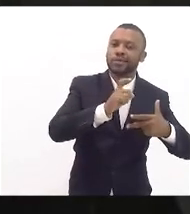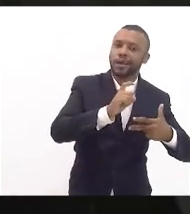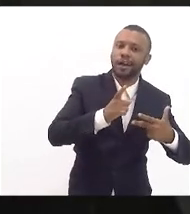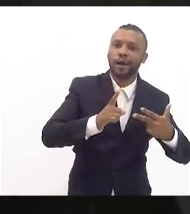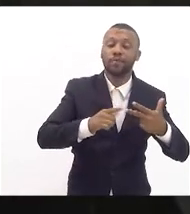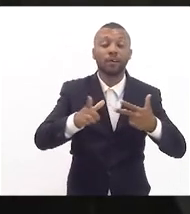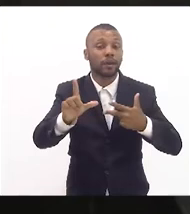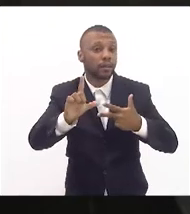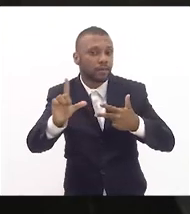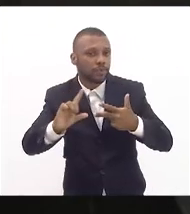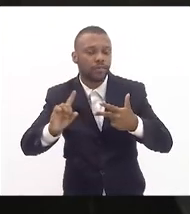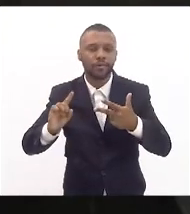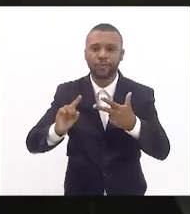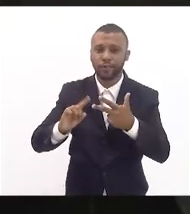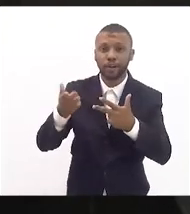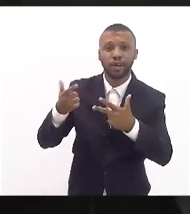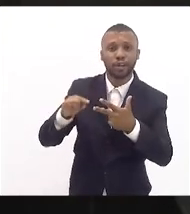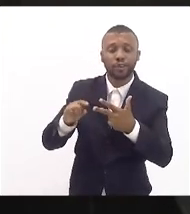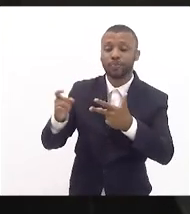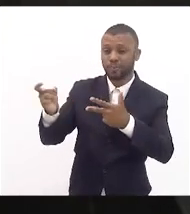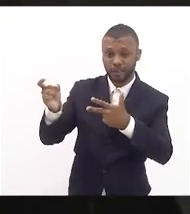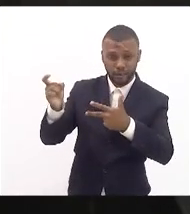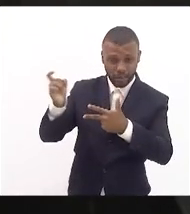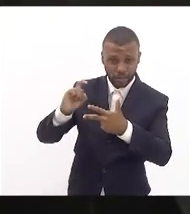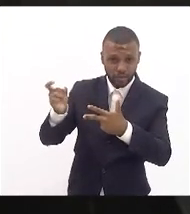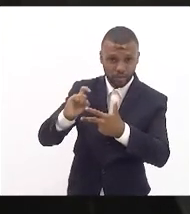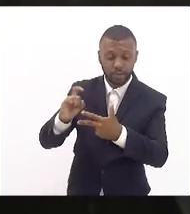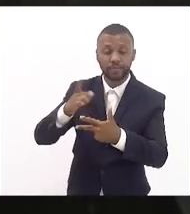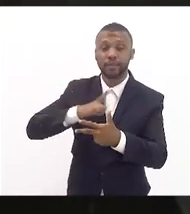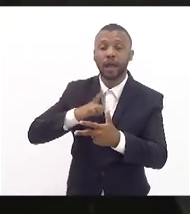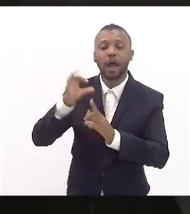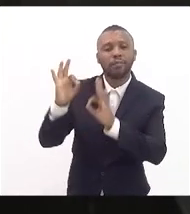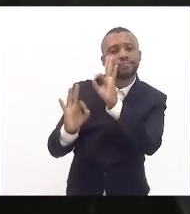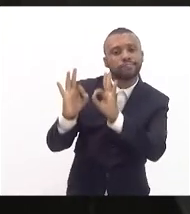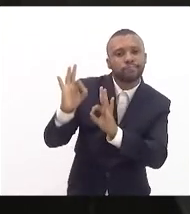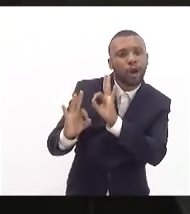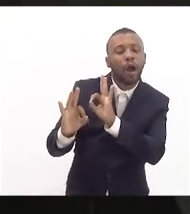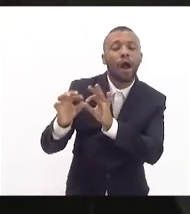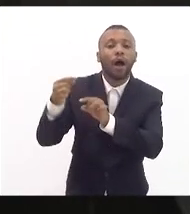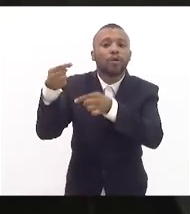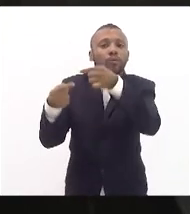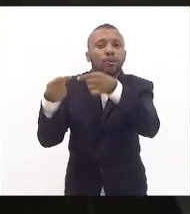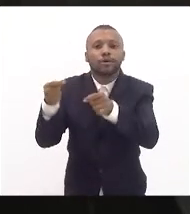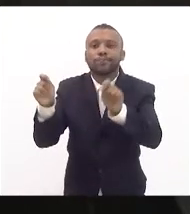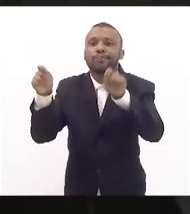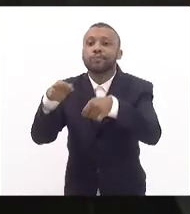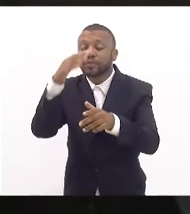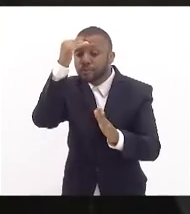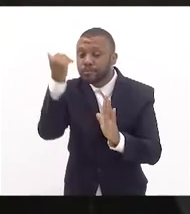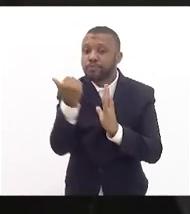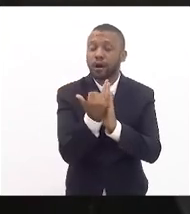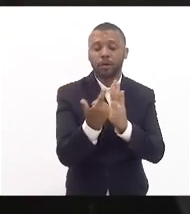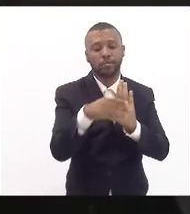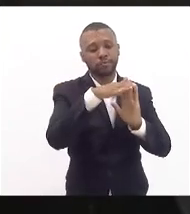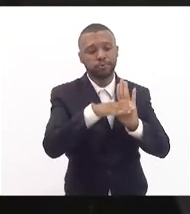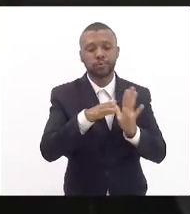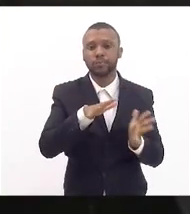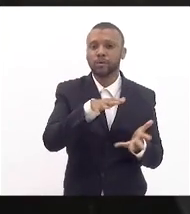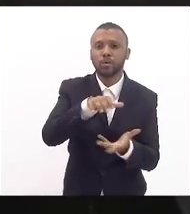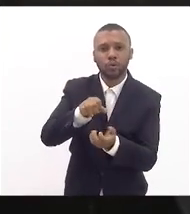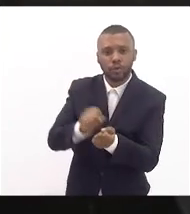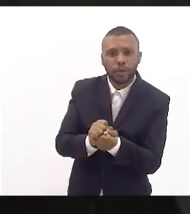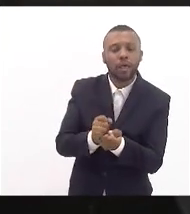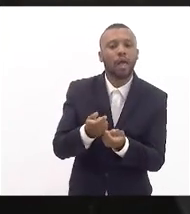o espaço urbano, as políticas de suas competências, de acordo com os princípios de sustentabilidade